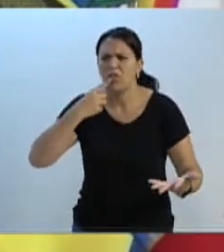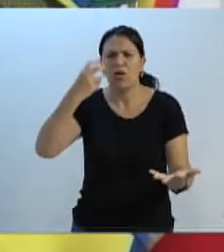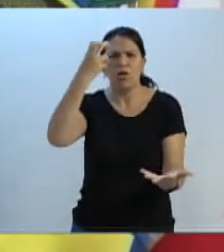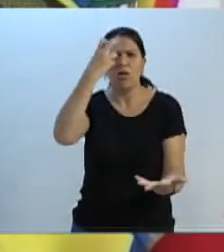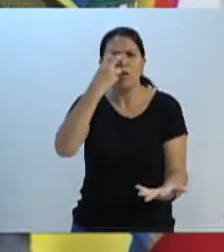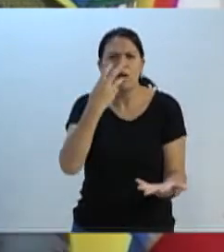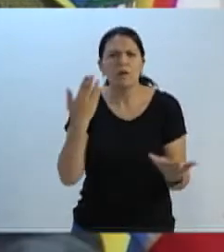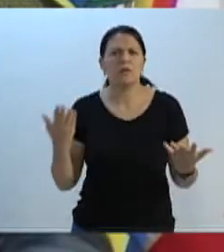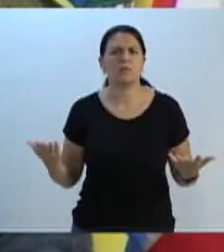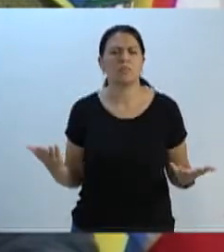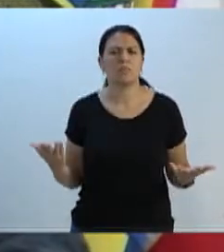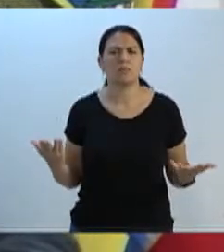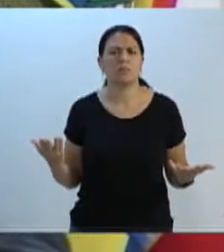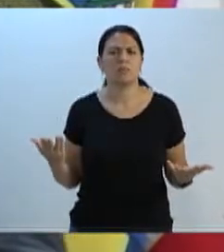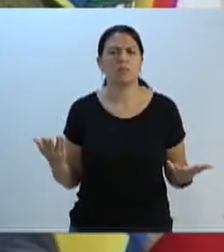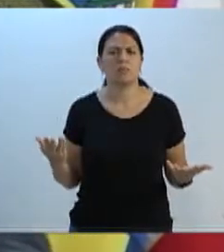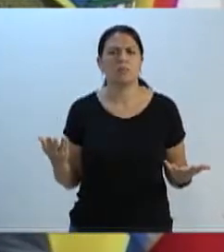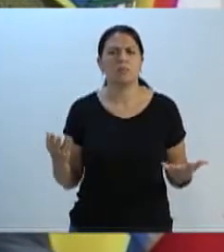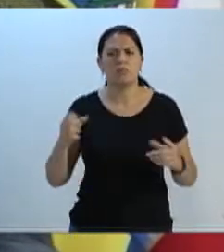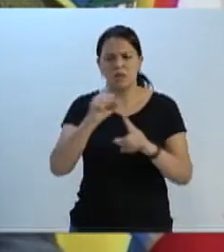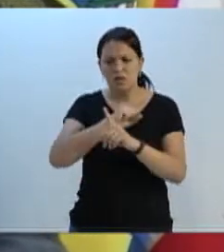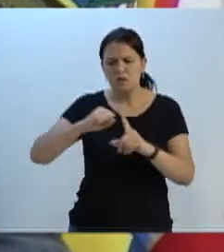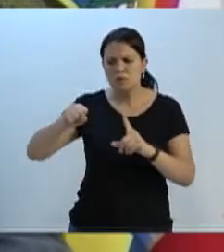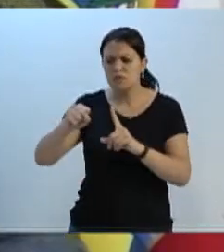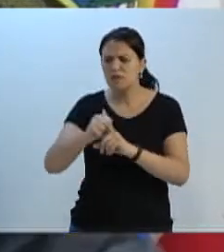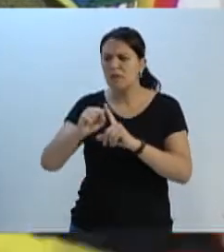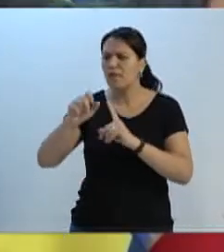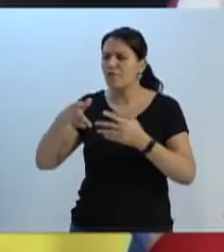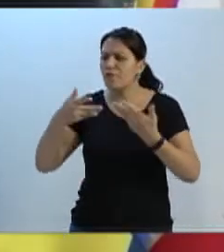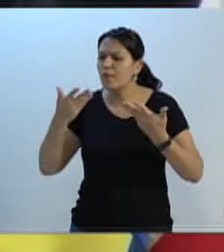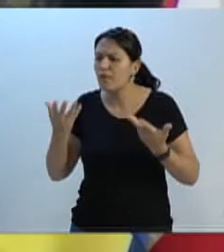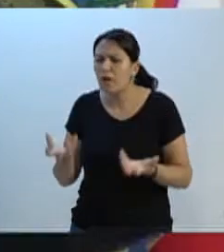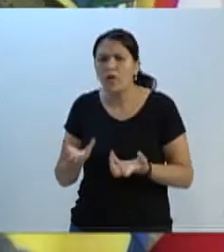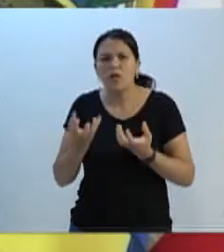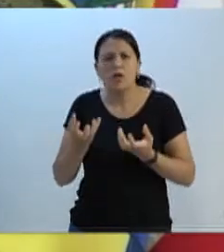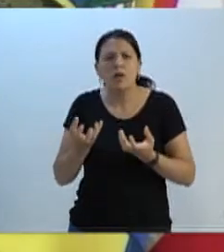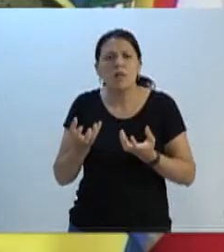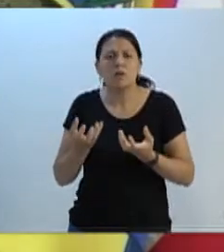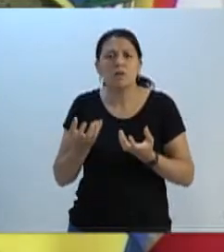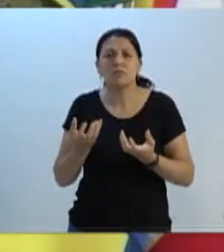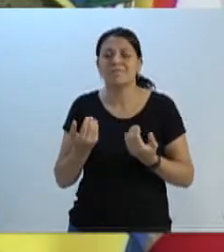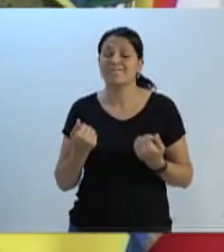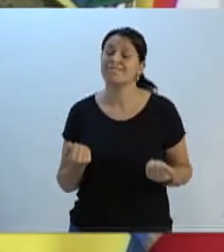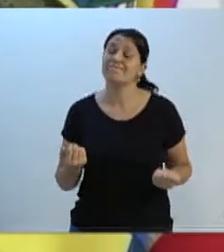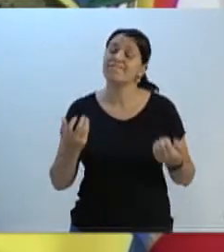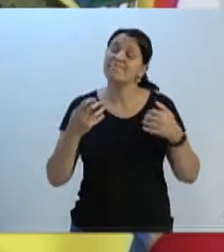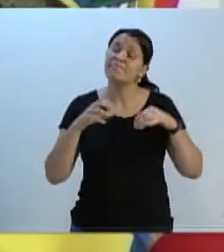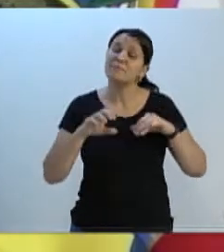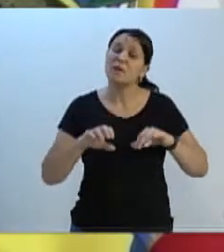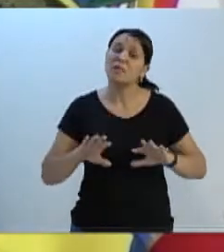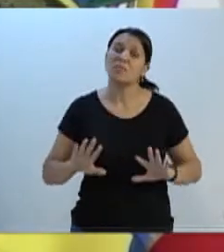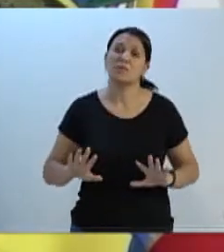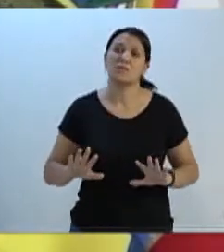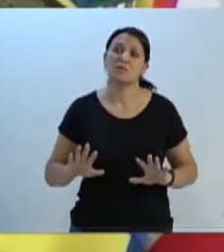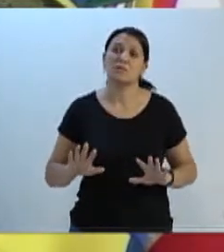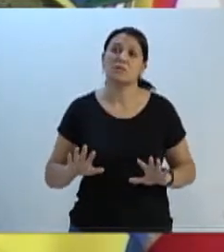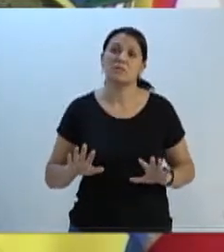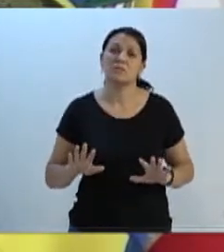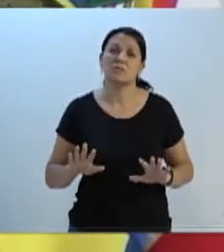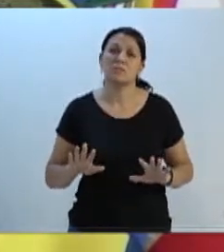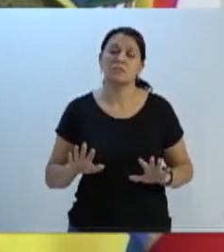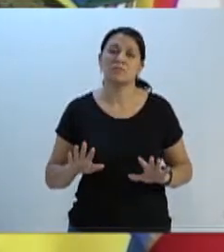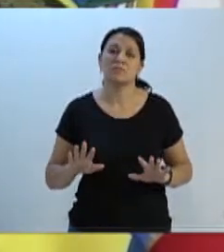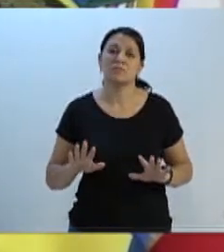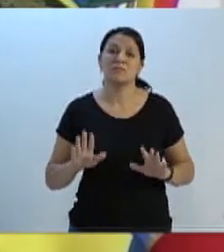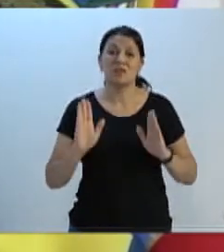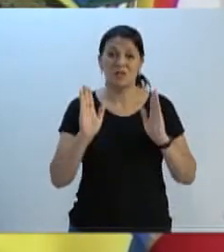para aquilo que a sociedade quer. E não quis o destino que ele visse materializada